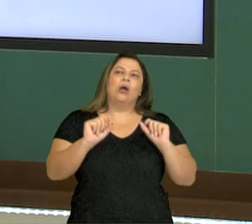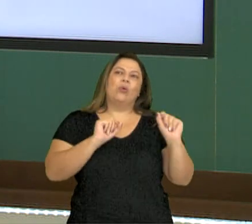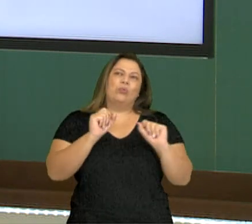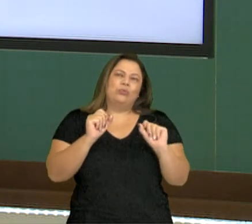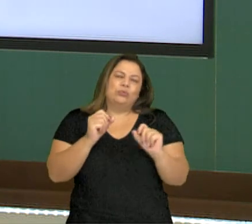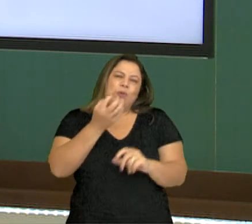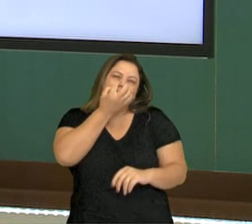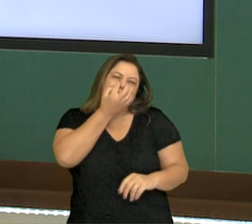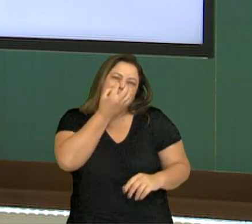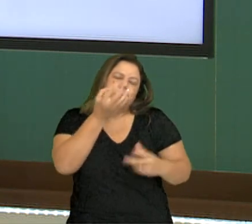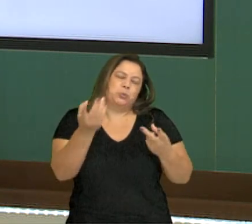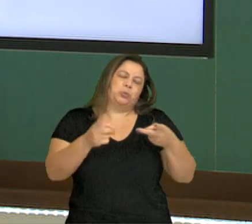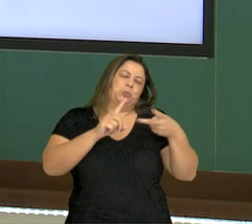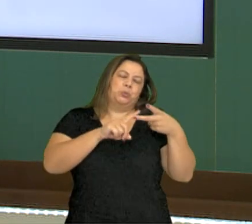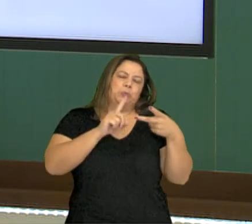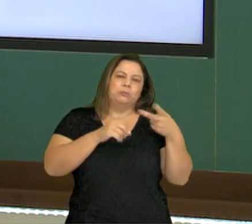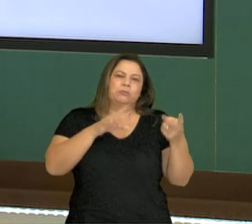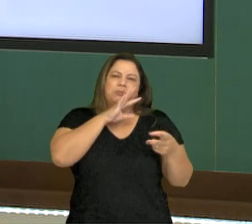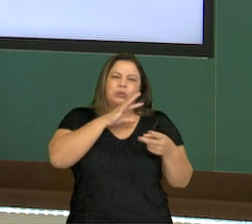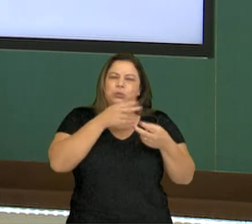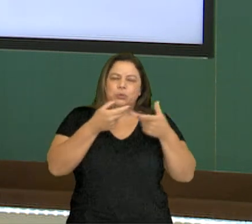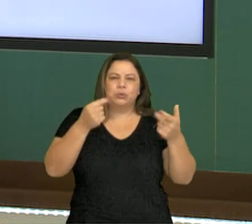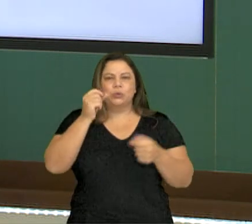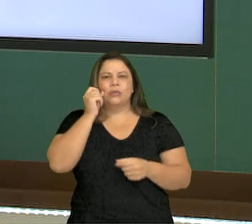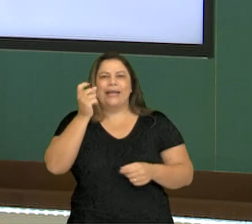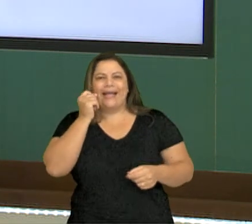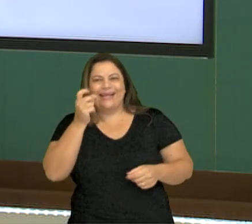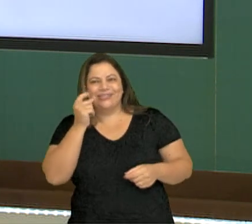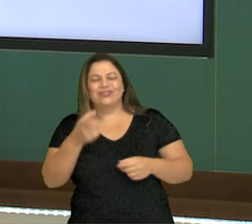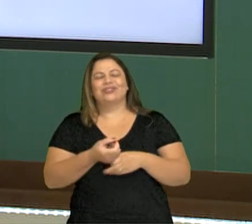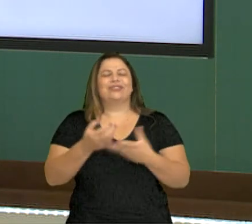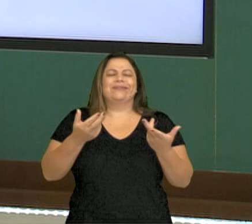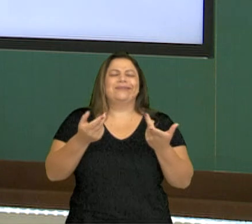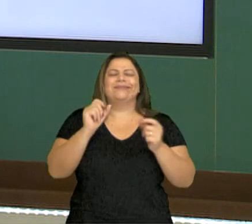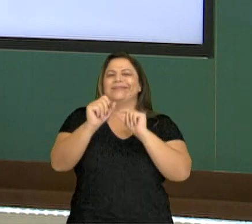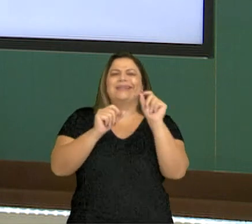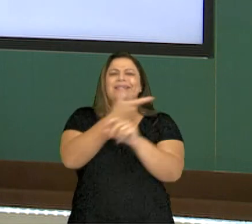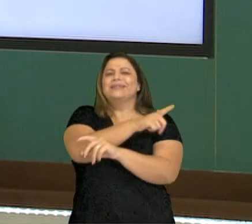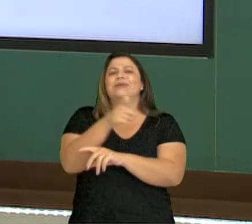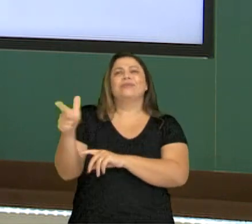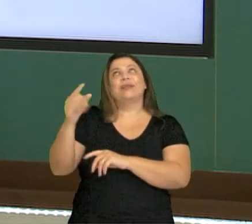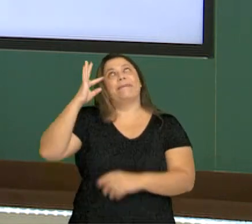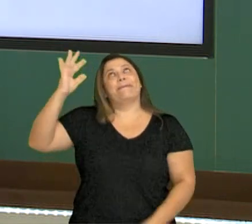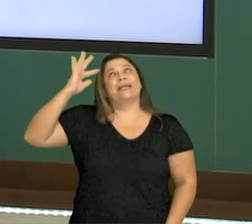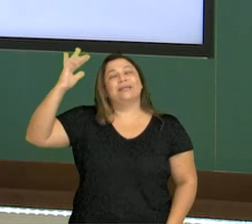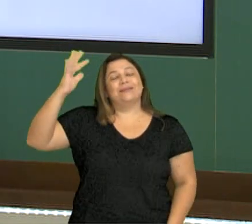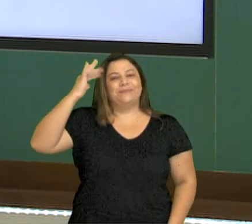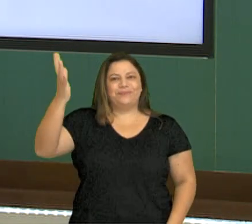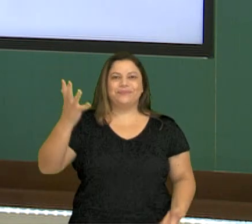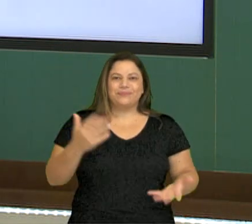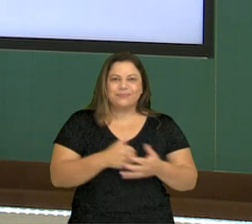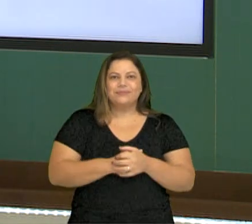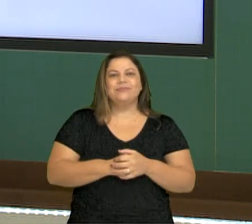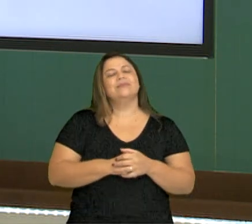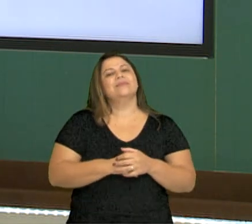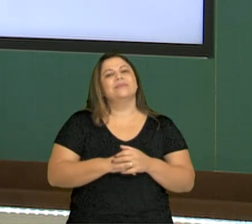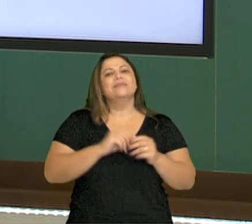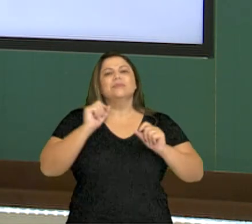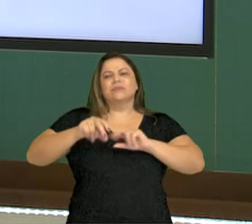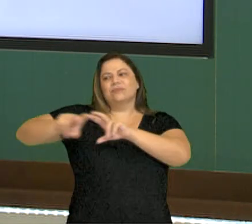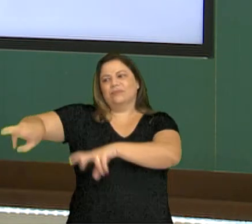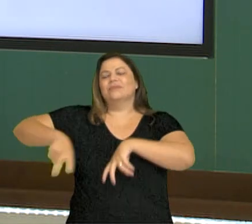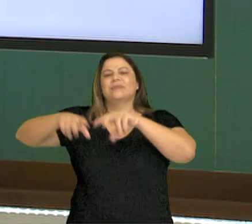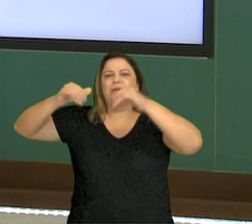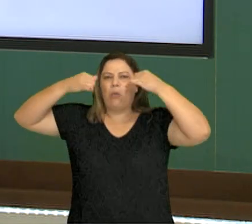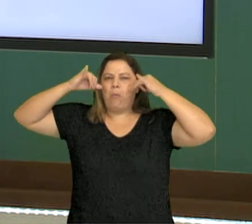estimação, passarinho, gatinho, cachorro, quem não tem, fica imaginando. E aqueles que moram numa